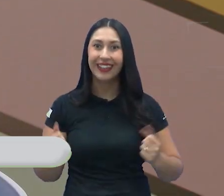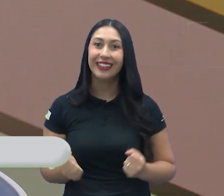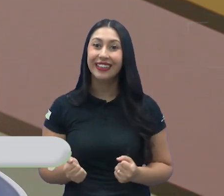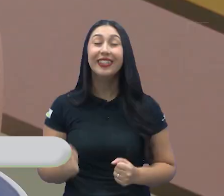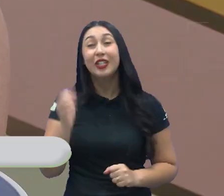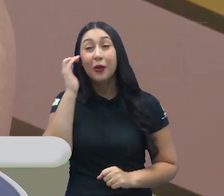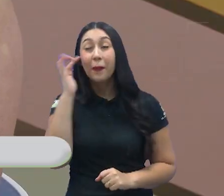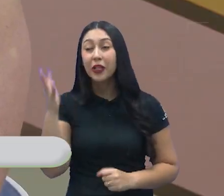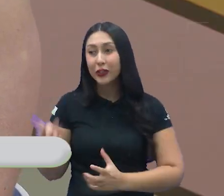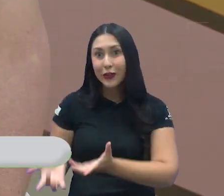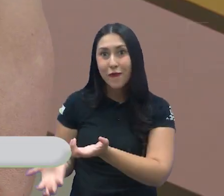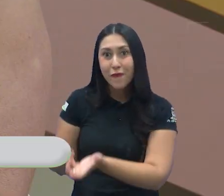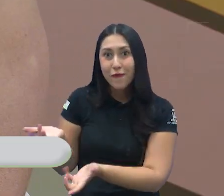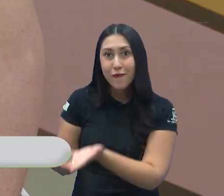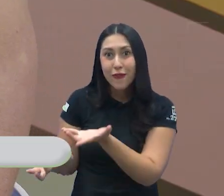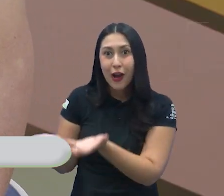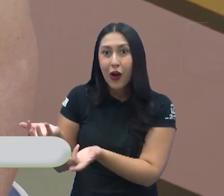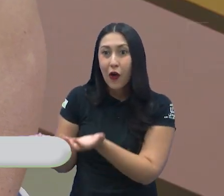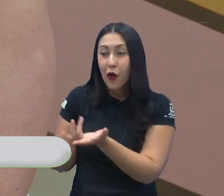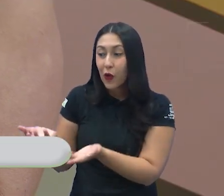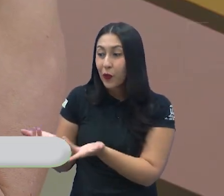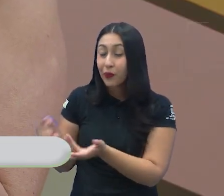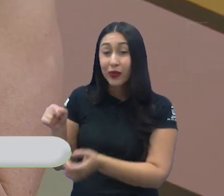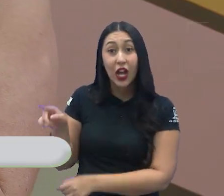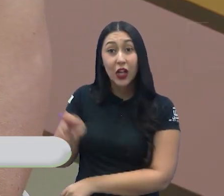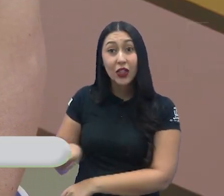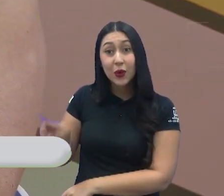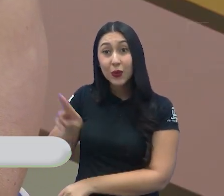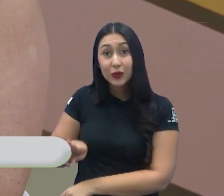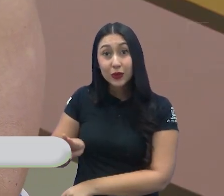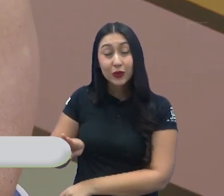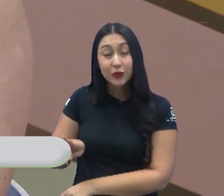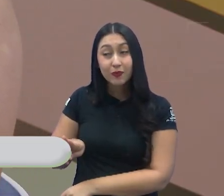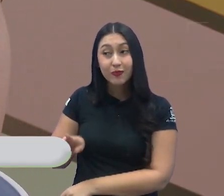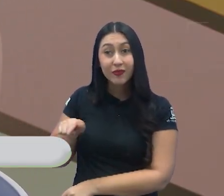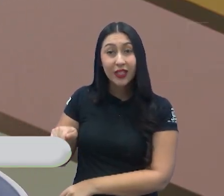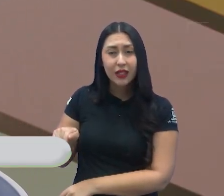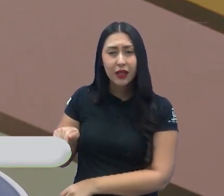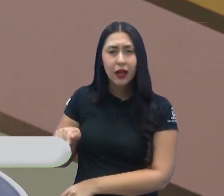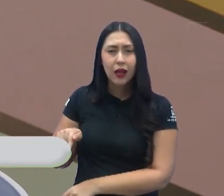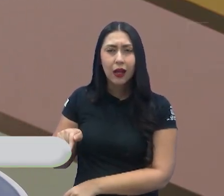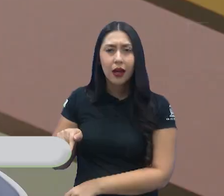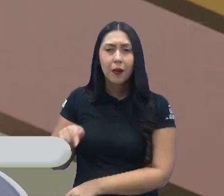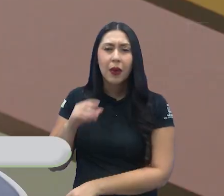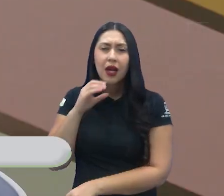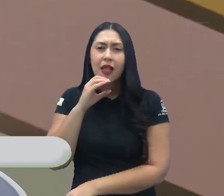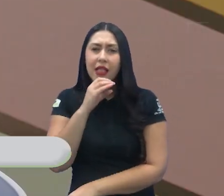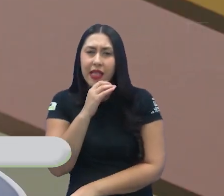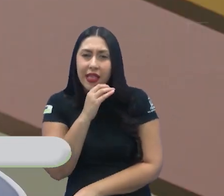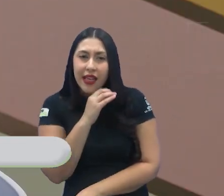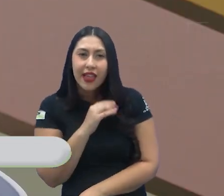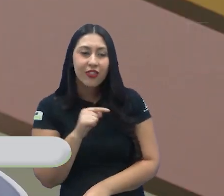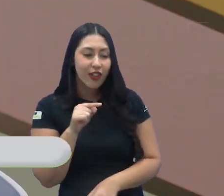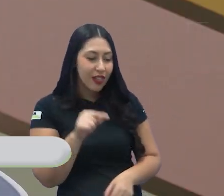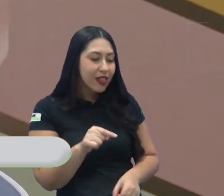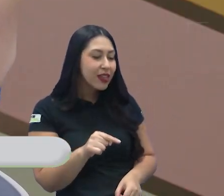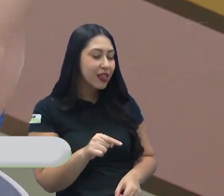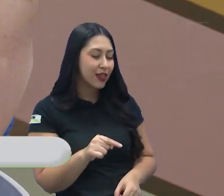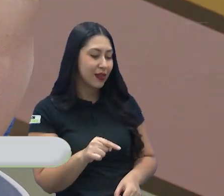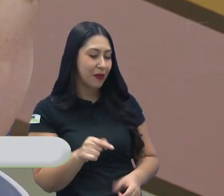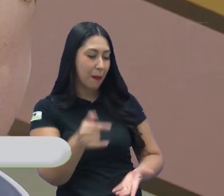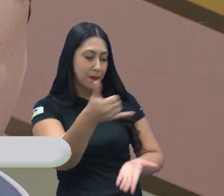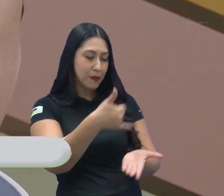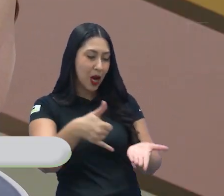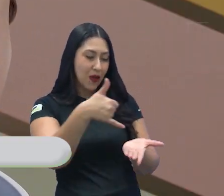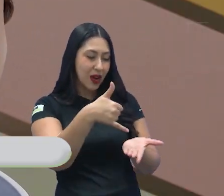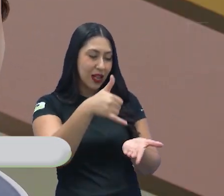elemento fogo. Você pode usar o fogo para para aquecer o óleo, fazer um bolinho de chuva delicioso, fazer um